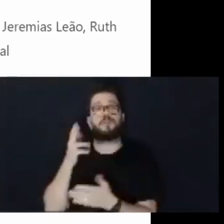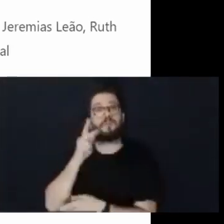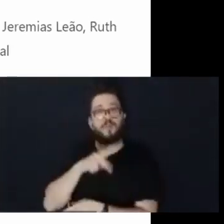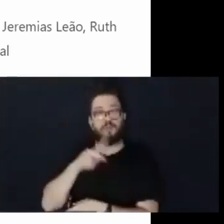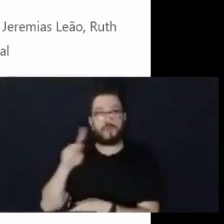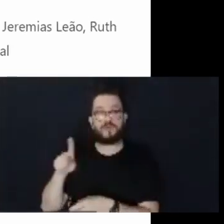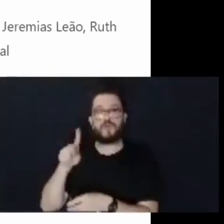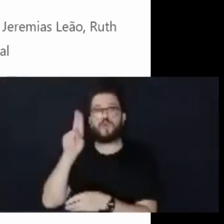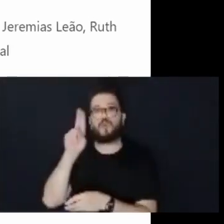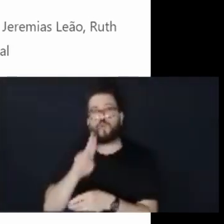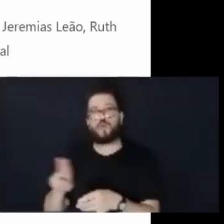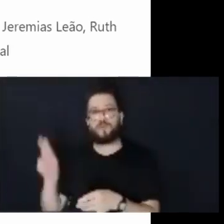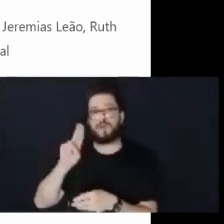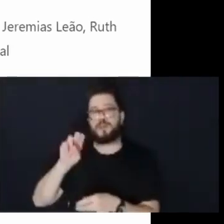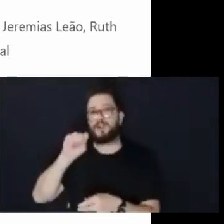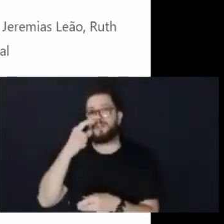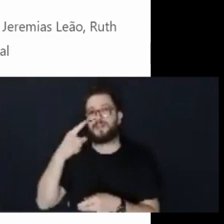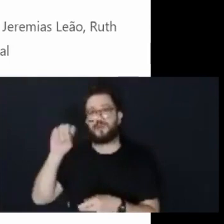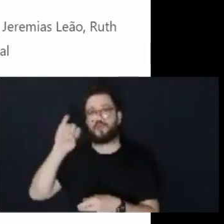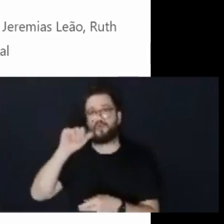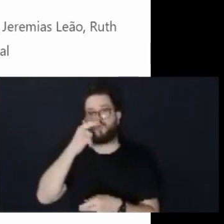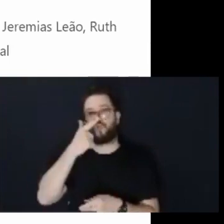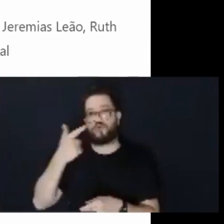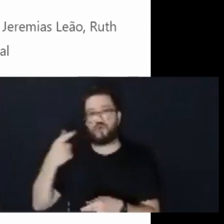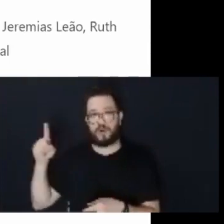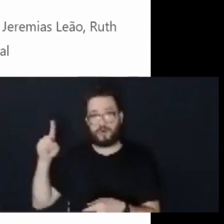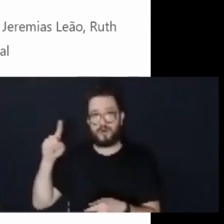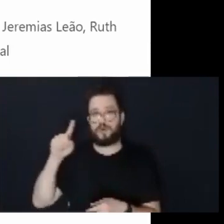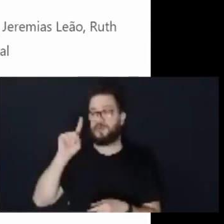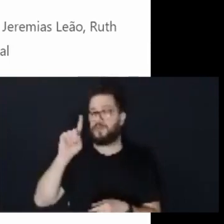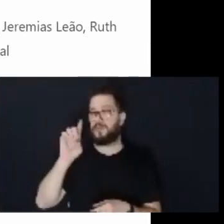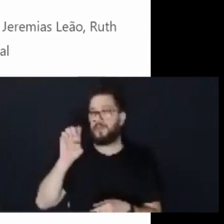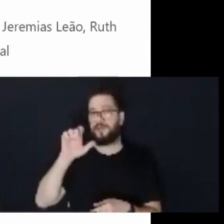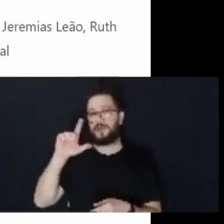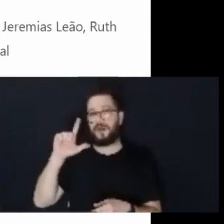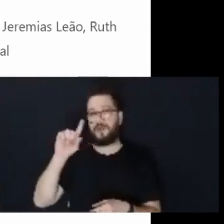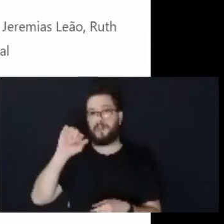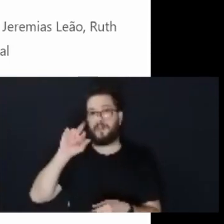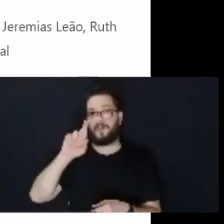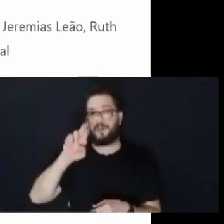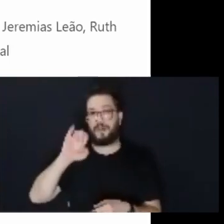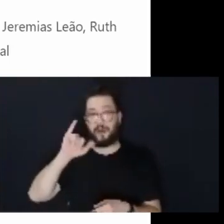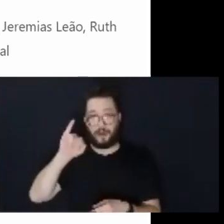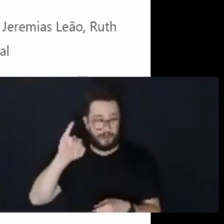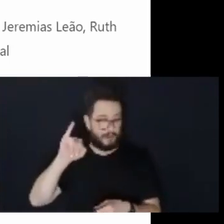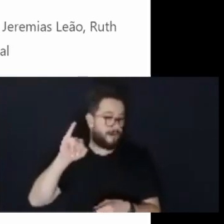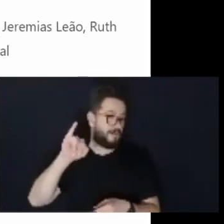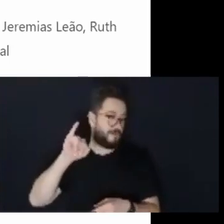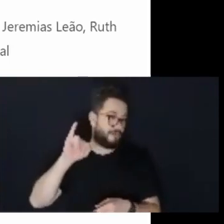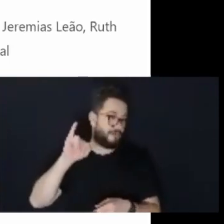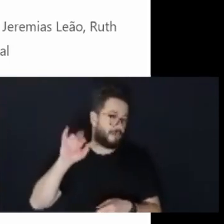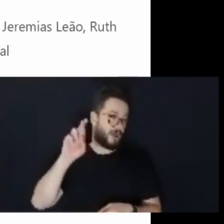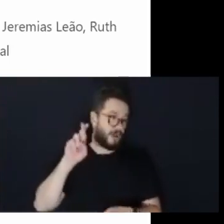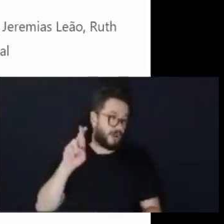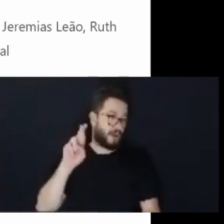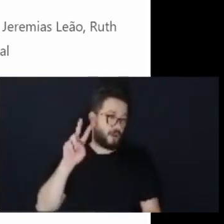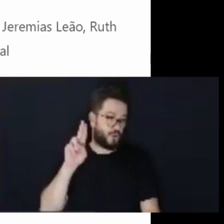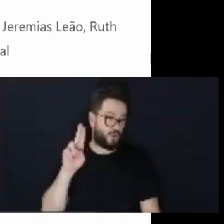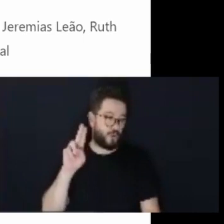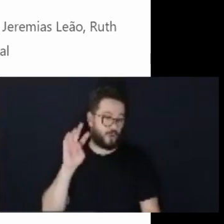Rei. Jeremias Leão é estatístico da Universidade Federal do Amazonas. Ruth Camargo Vação